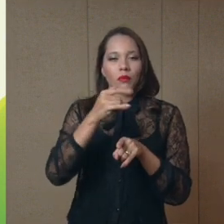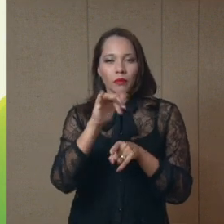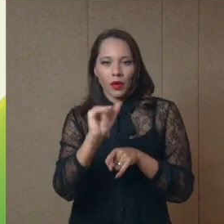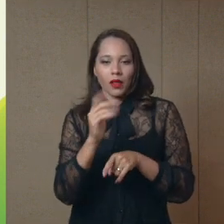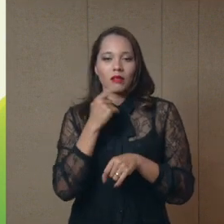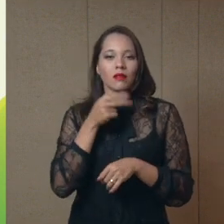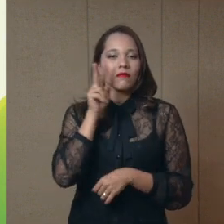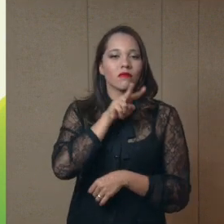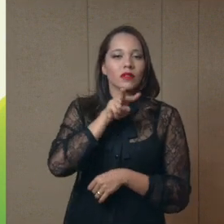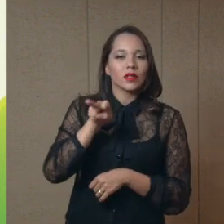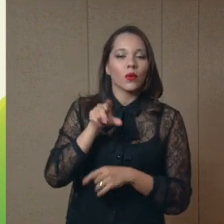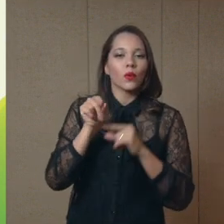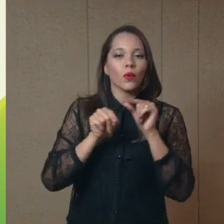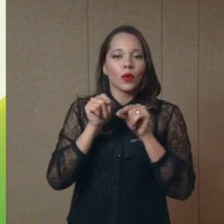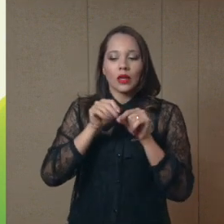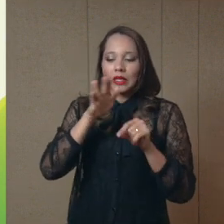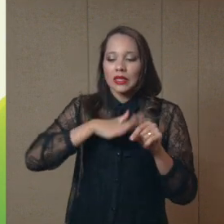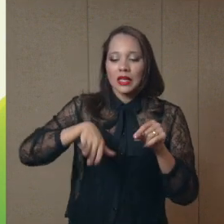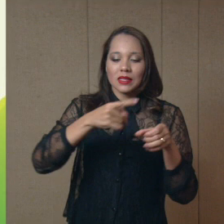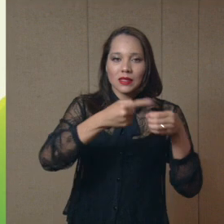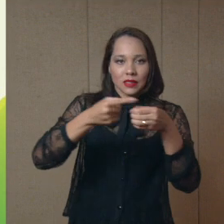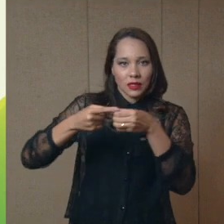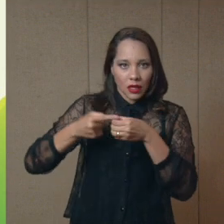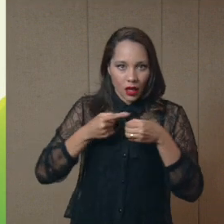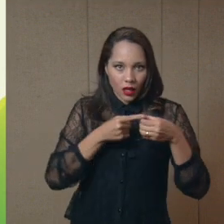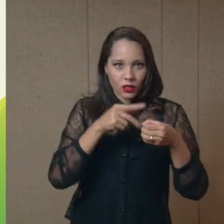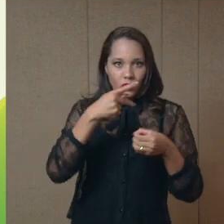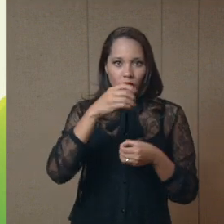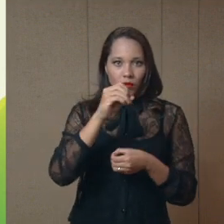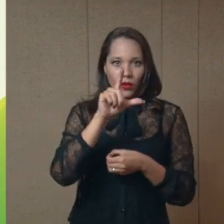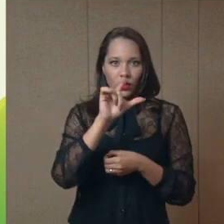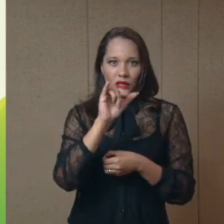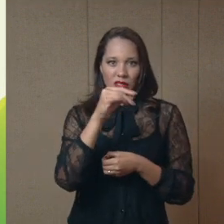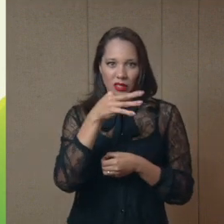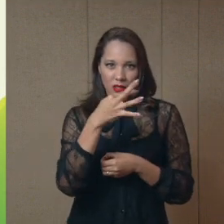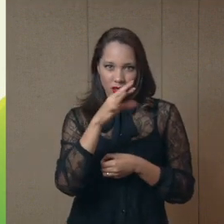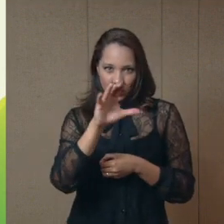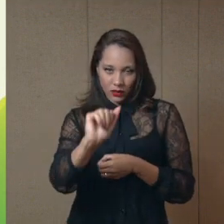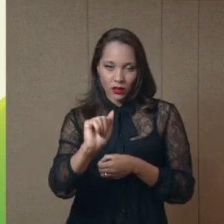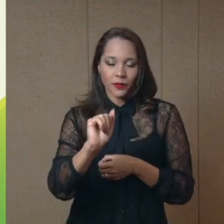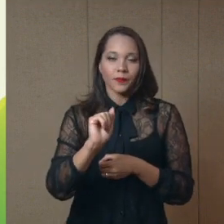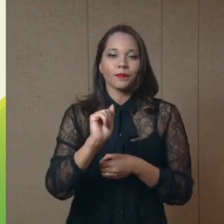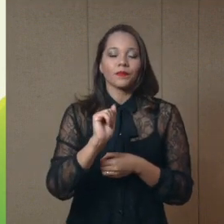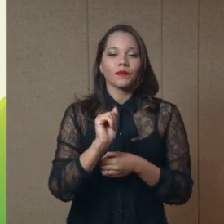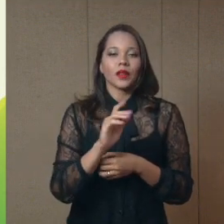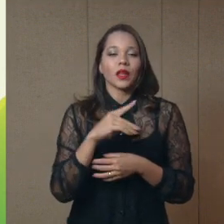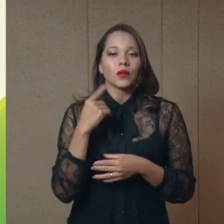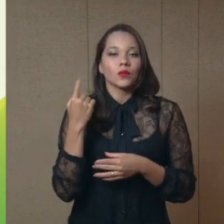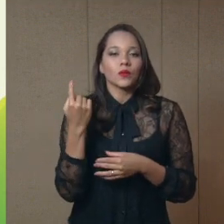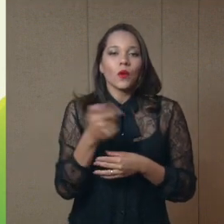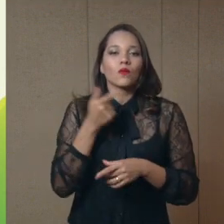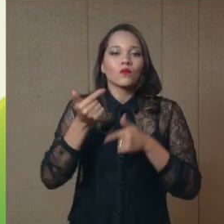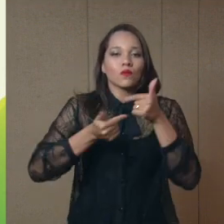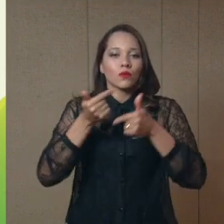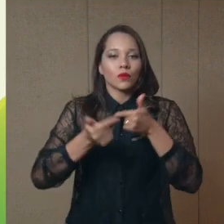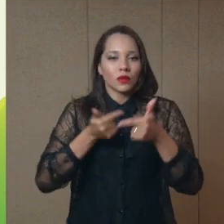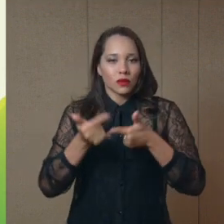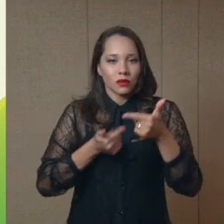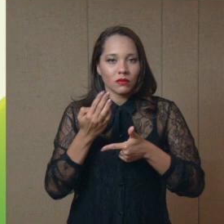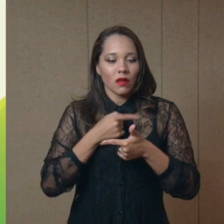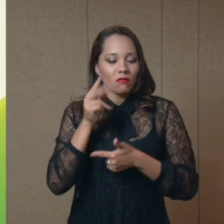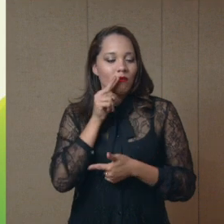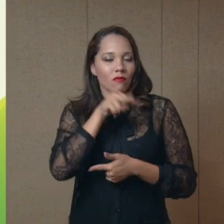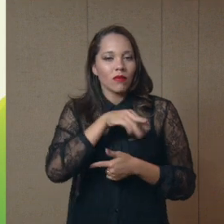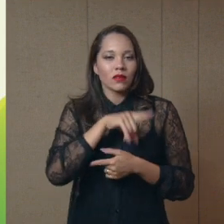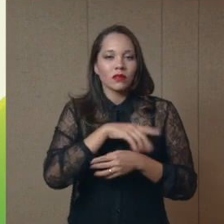com essa rede de cidades polis em troca que aí tá a nossa é o nosso trabalho tem se